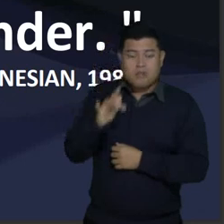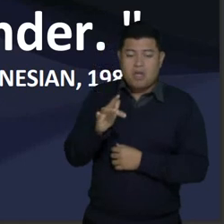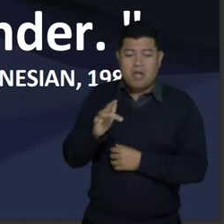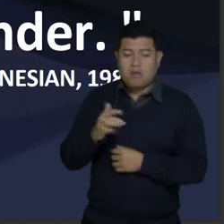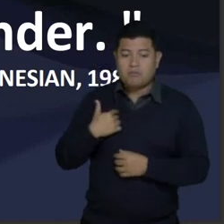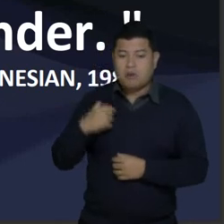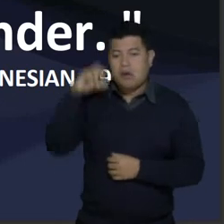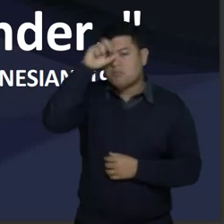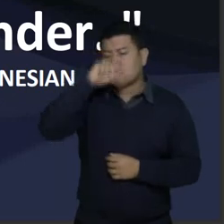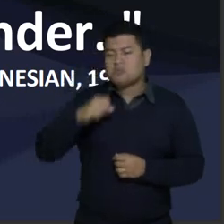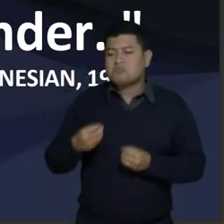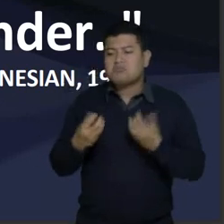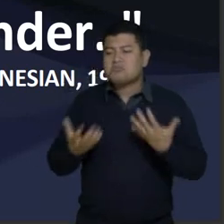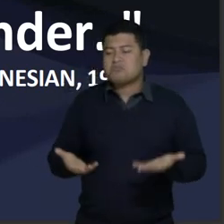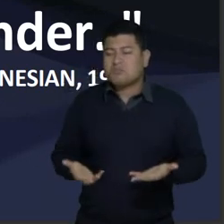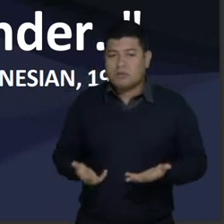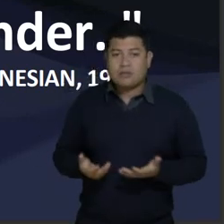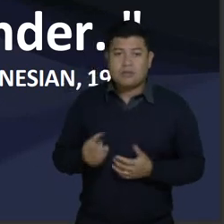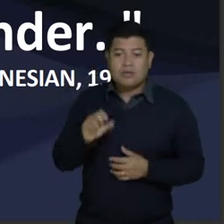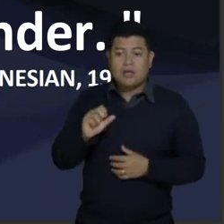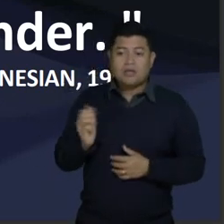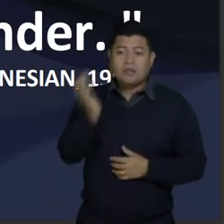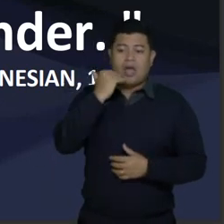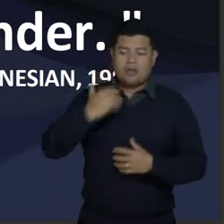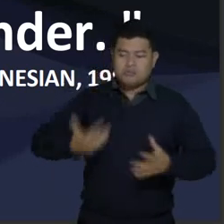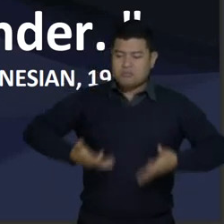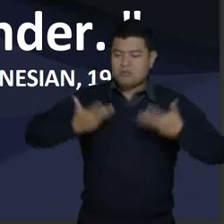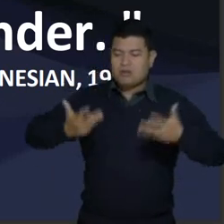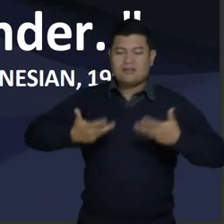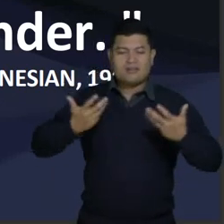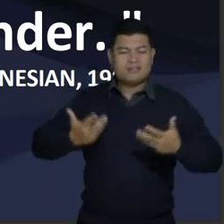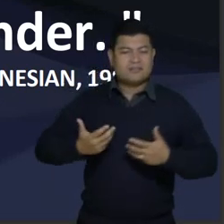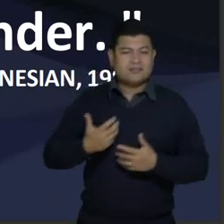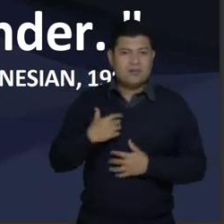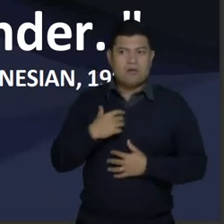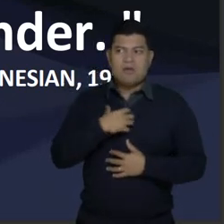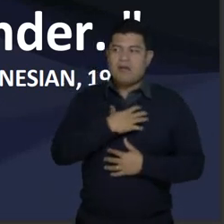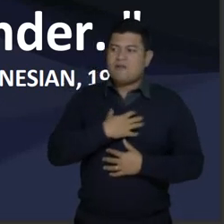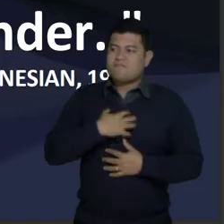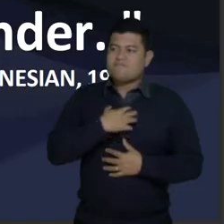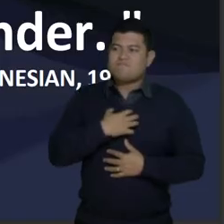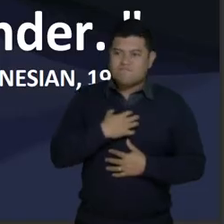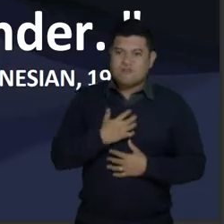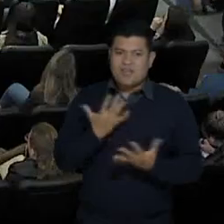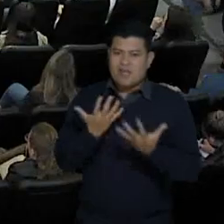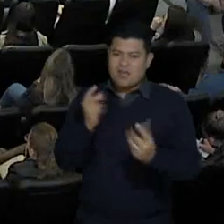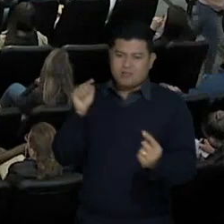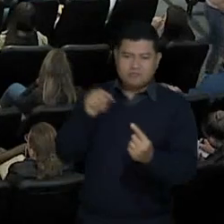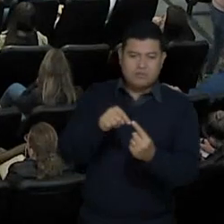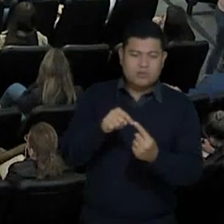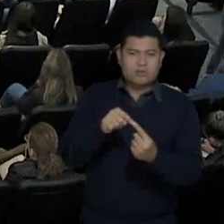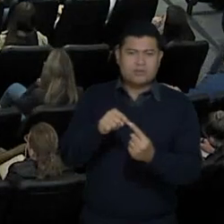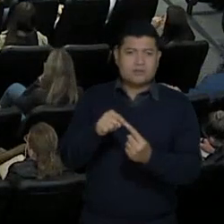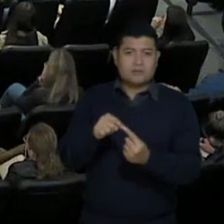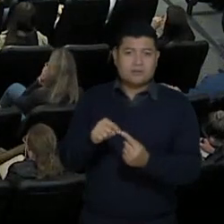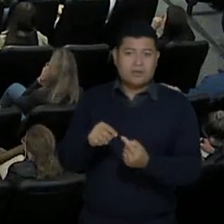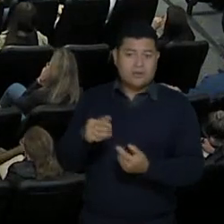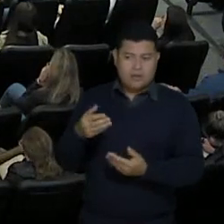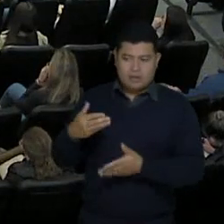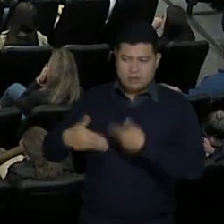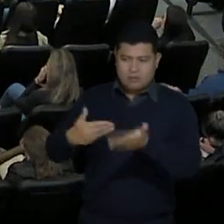aprender se ele não tiver a motivação ele não ele não